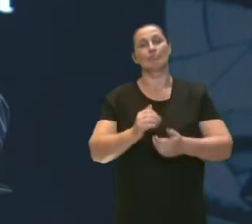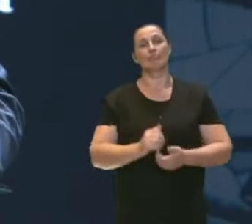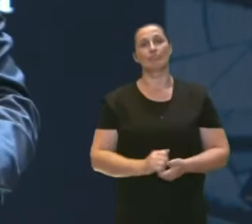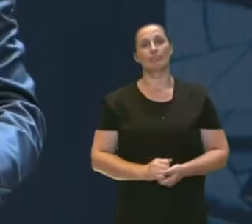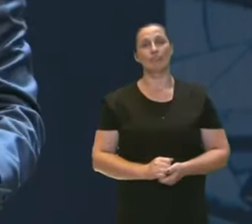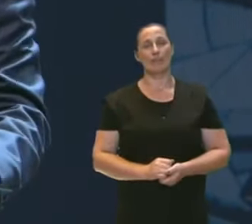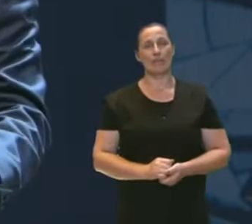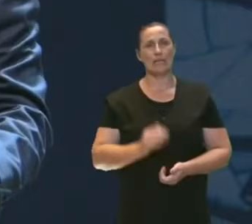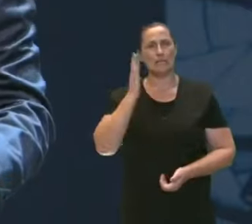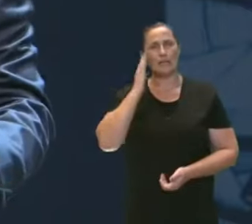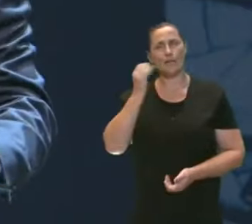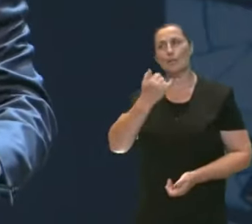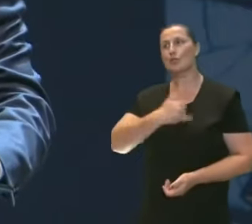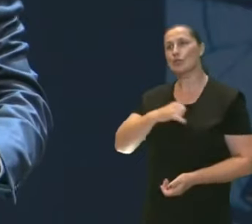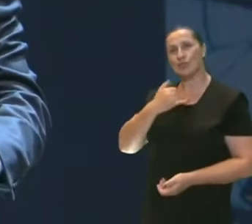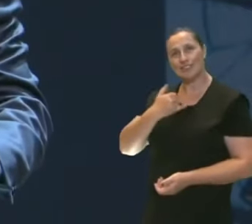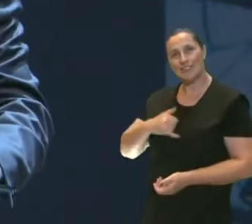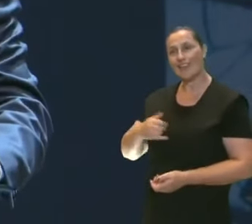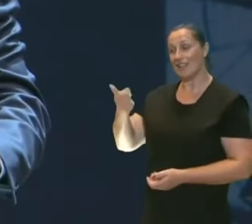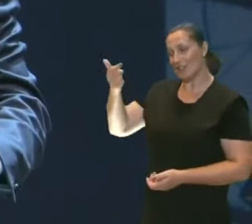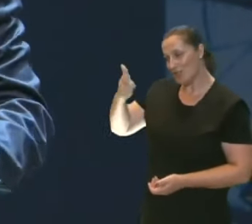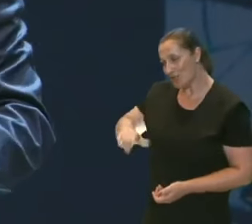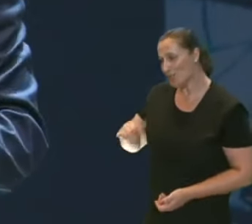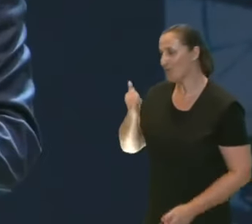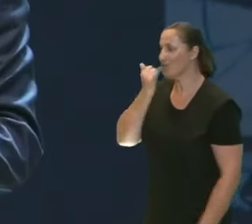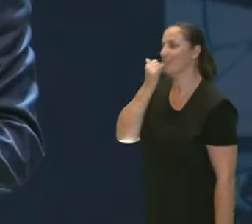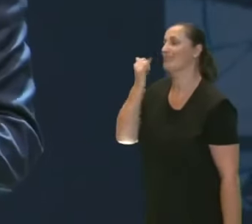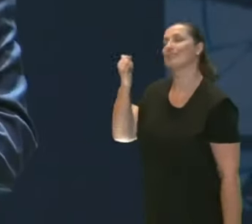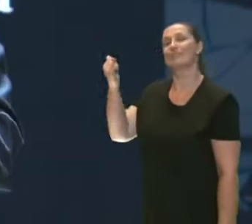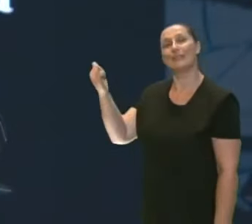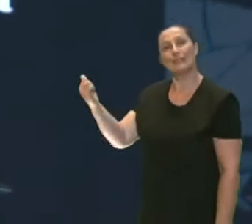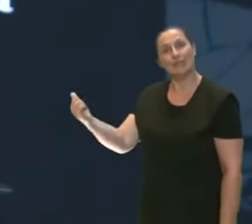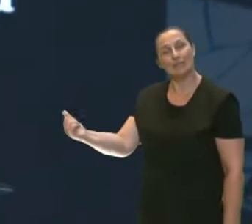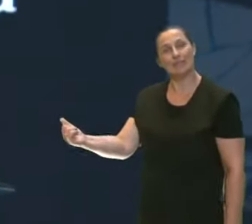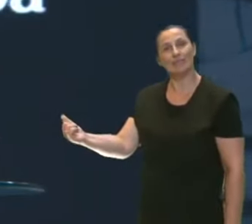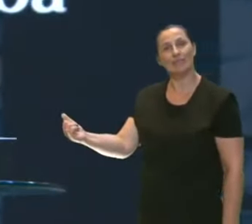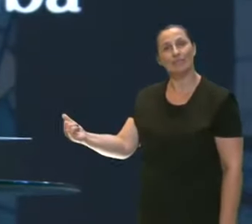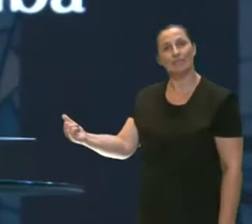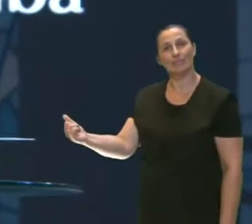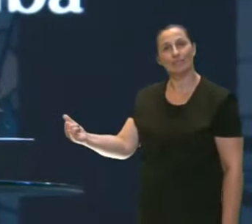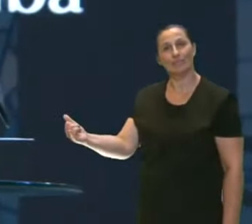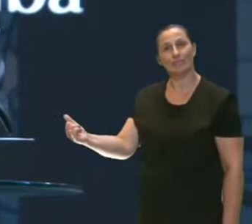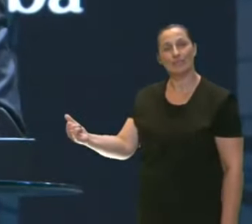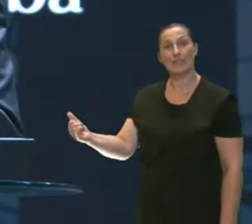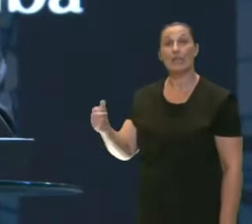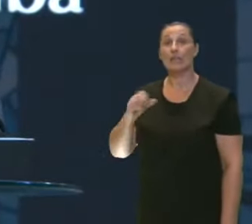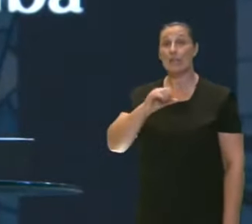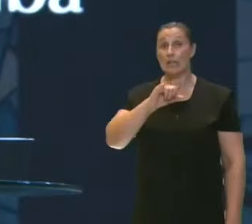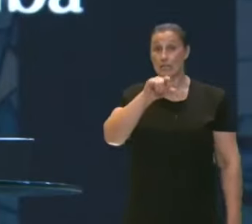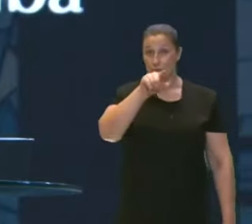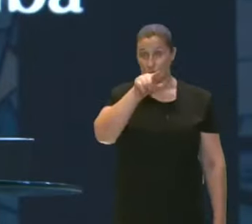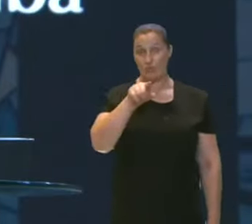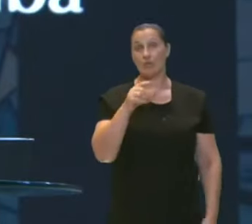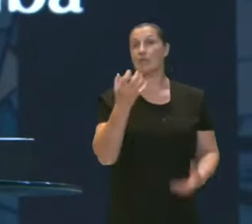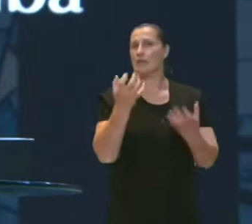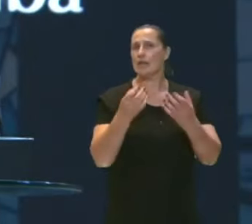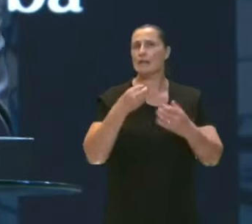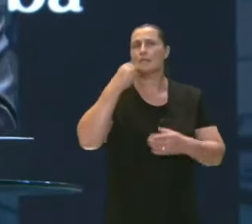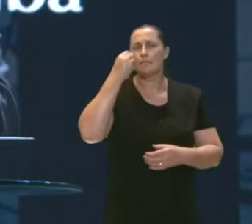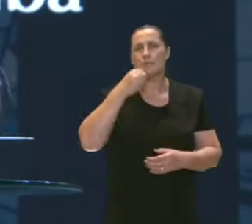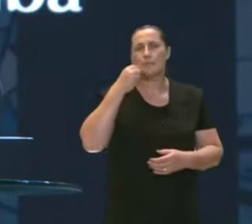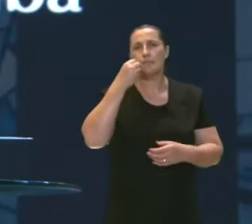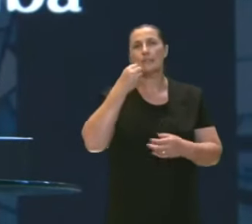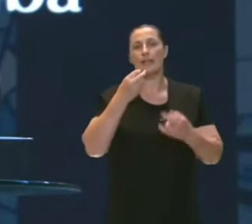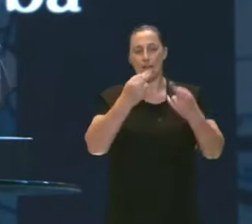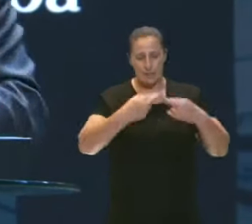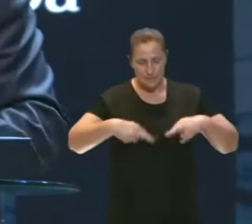E José ofereceu esse perdão mais uma vez aos seus irmãos. Se você quiser experimentar renovo de Deus, renovação na tua